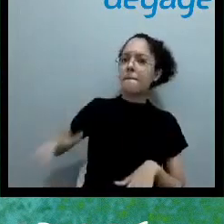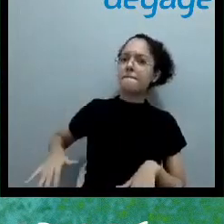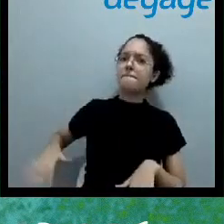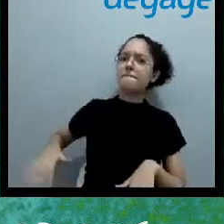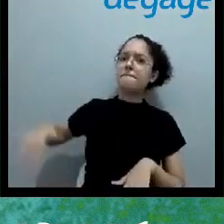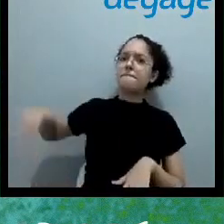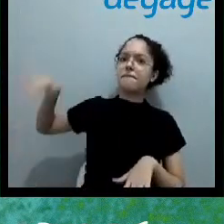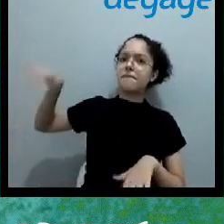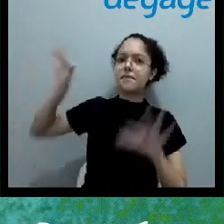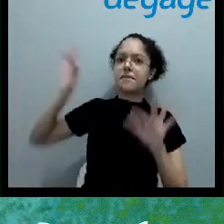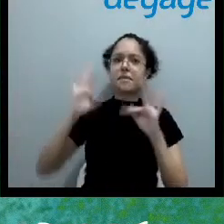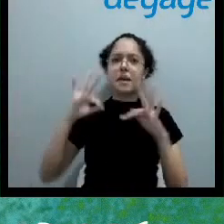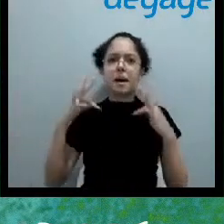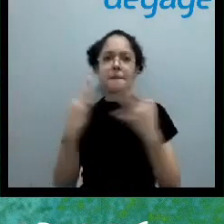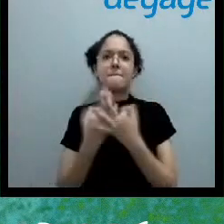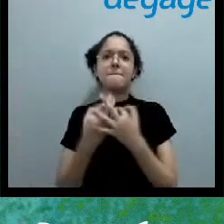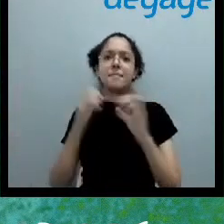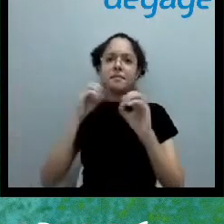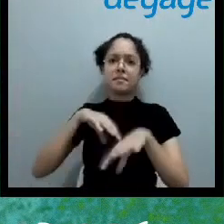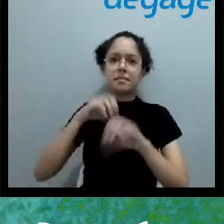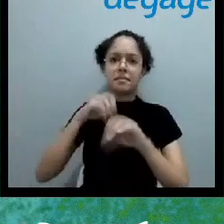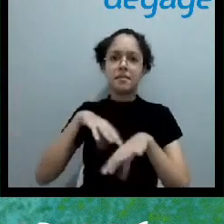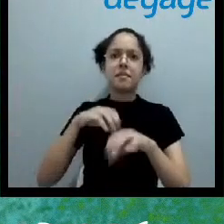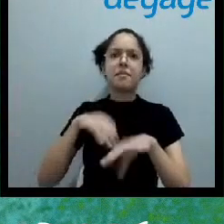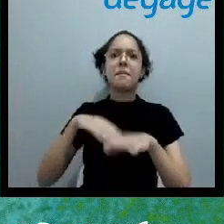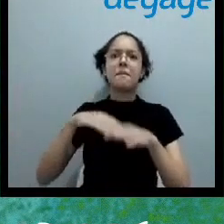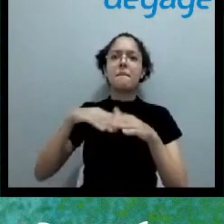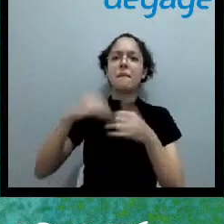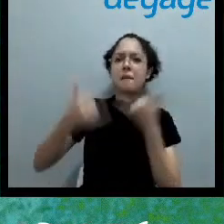família ensina a jogar